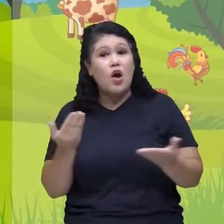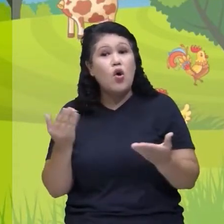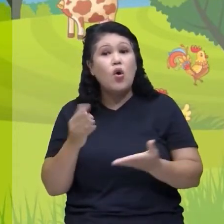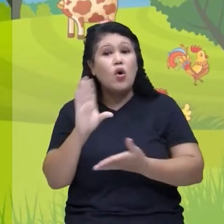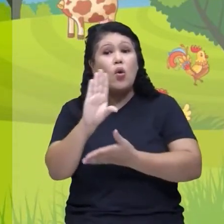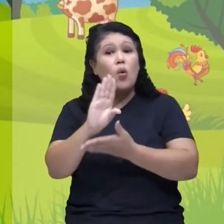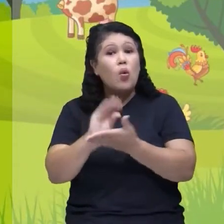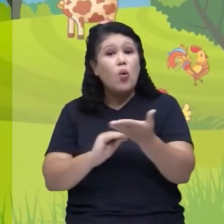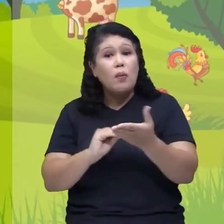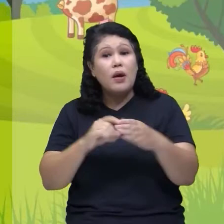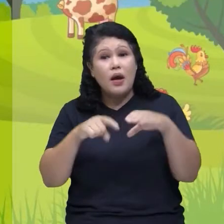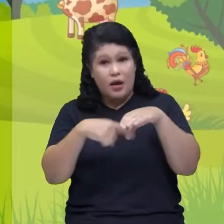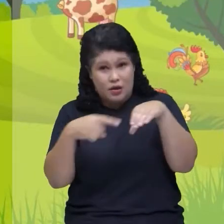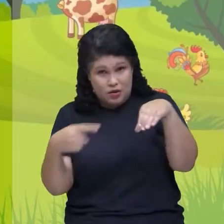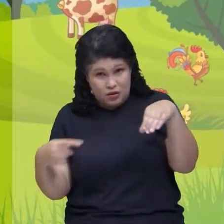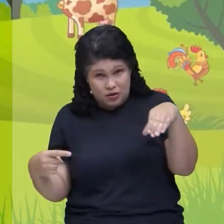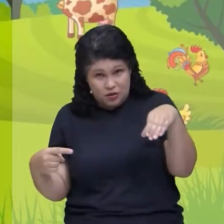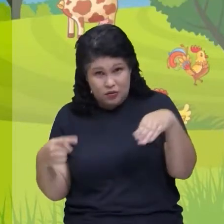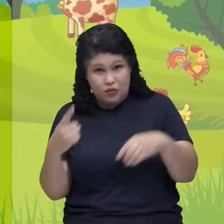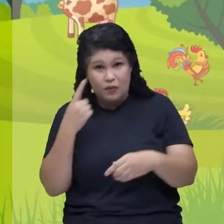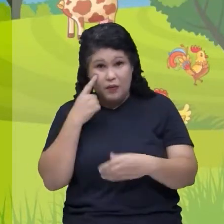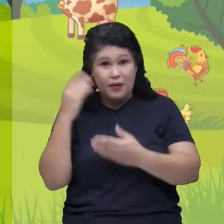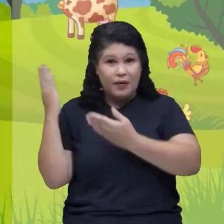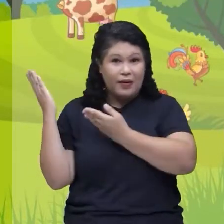fazer a corrida do tatu.